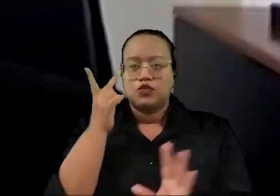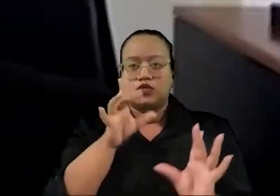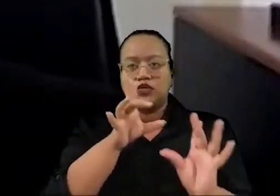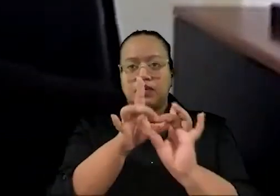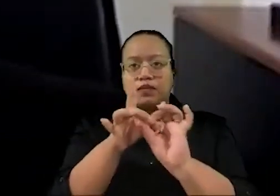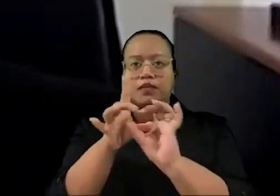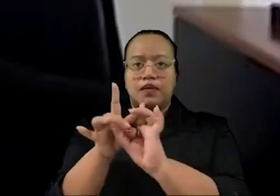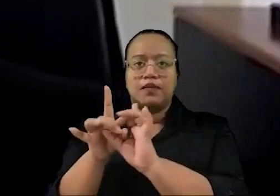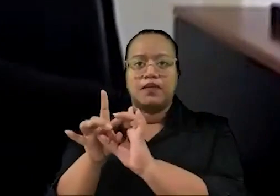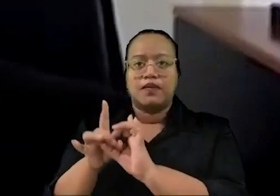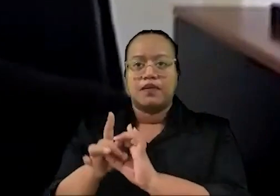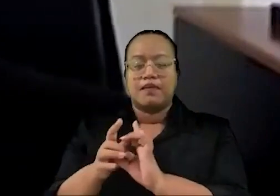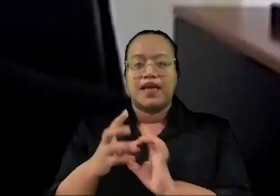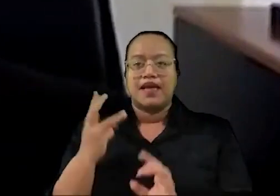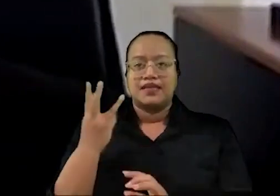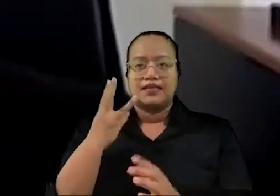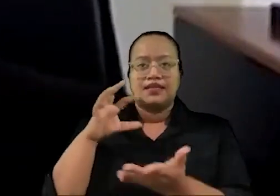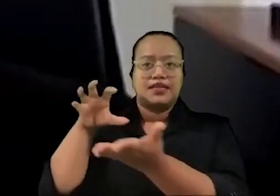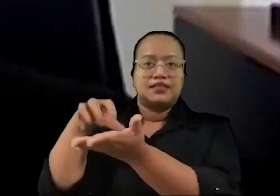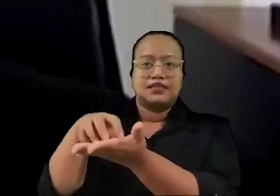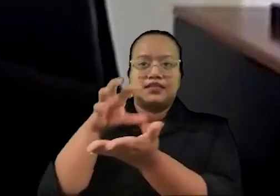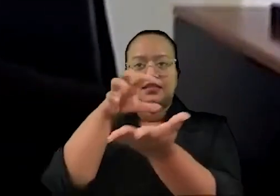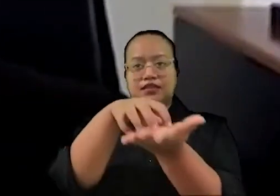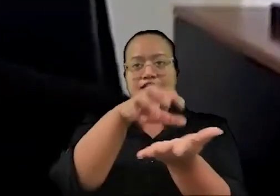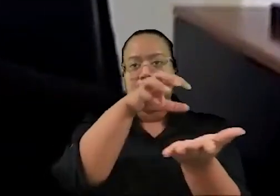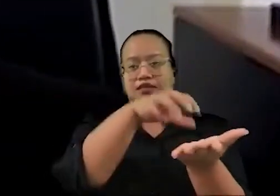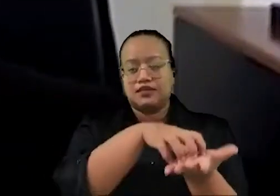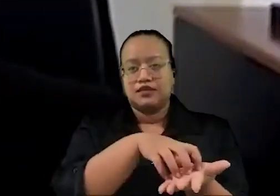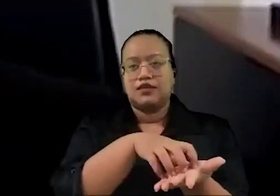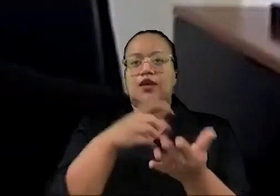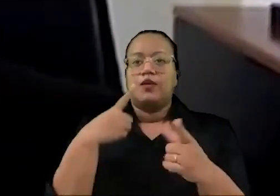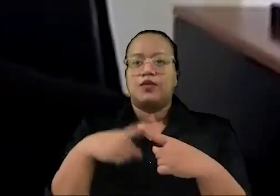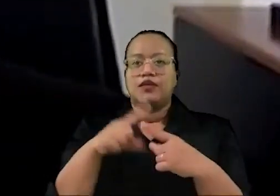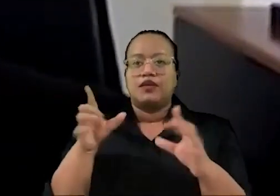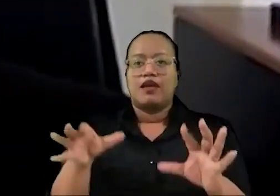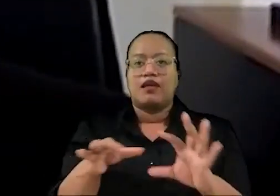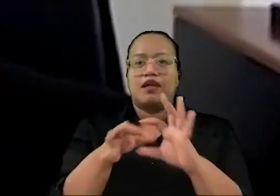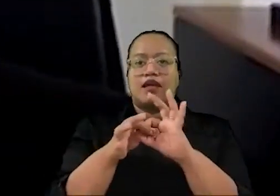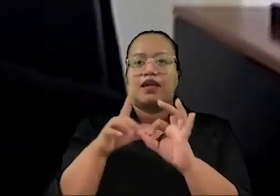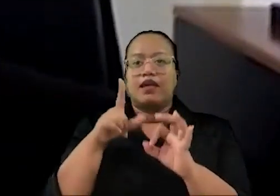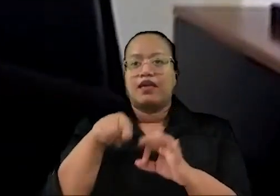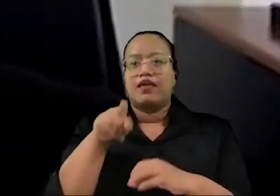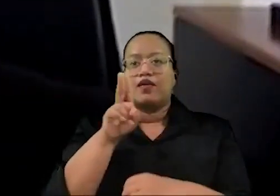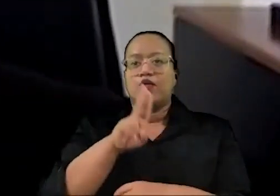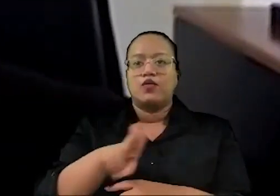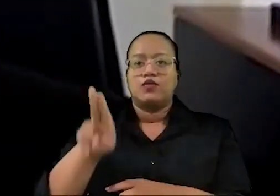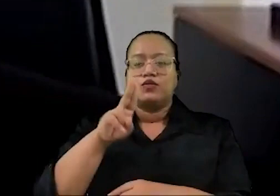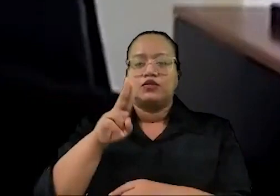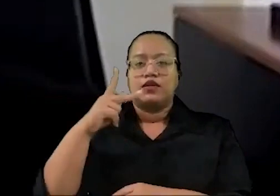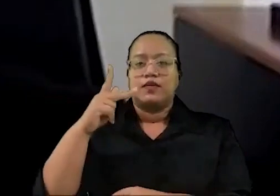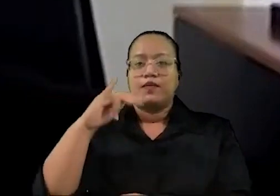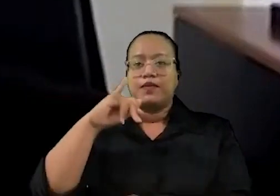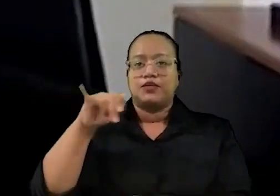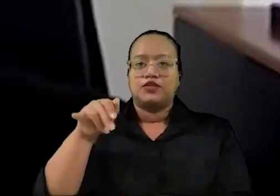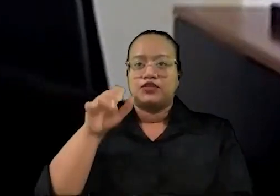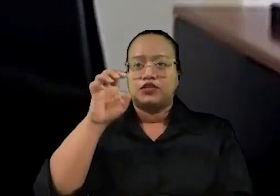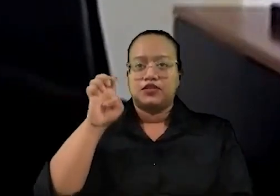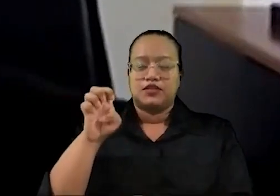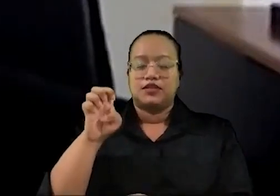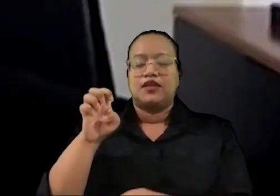que têm esse elo em comum, que é a utilização do processo judicial eletrônico como sistema